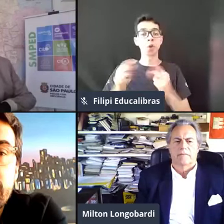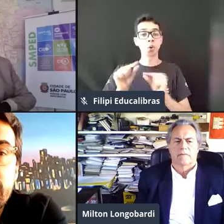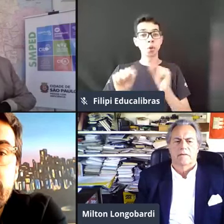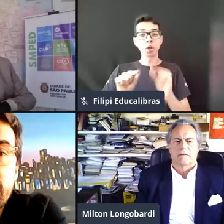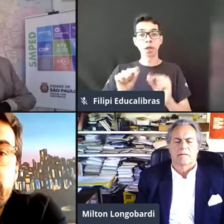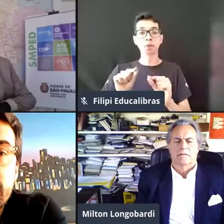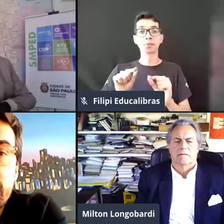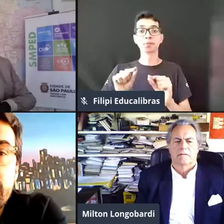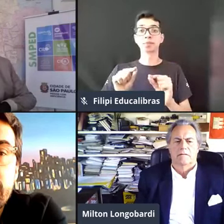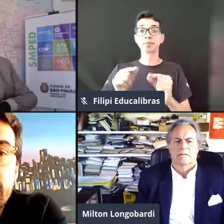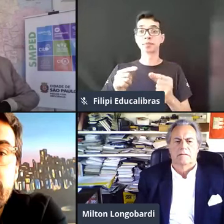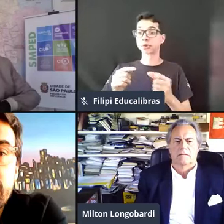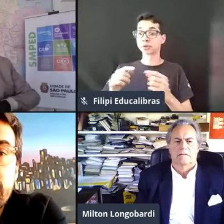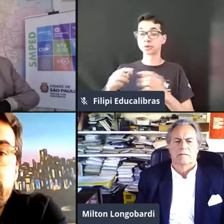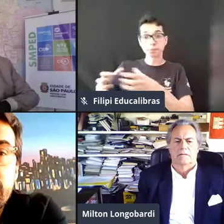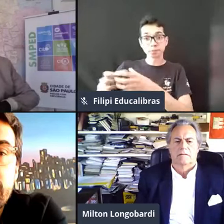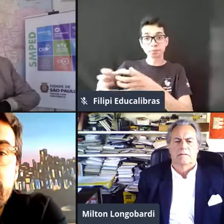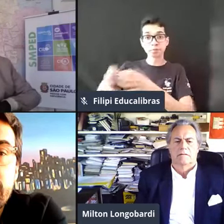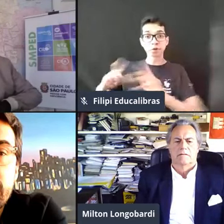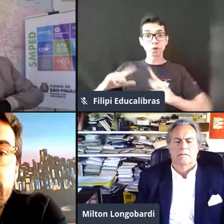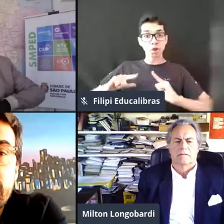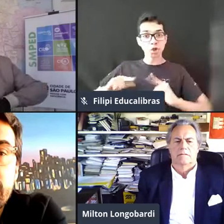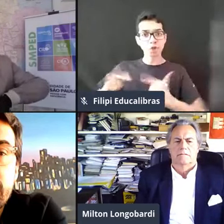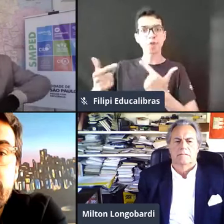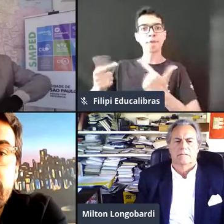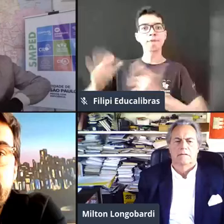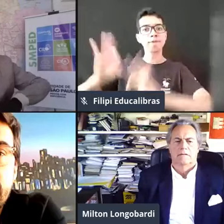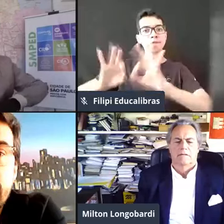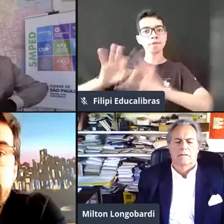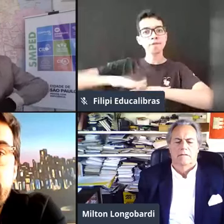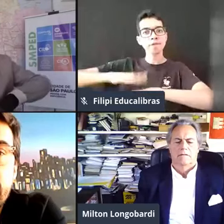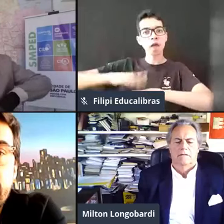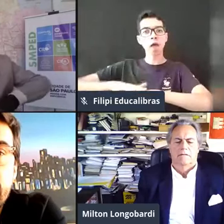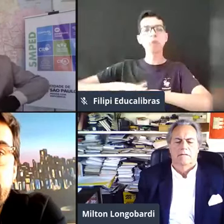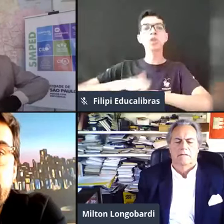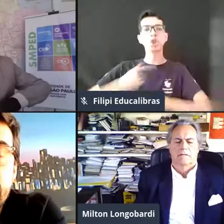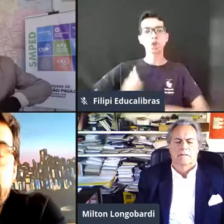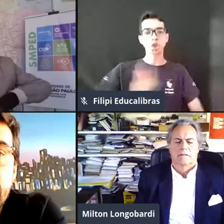esse coletivo aí, né? Essa iniciativa de reunião,